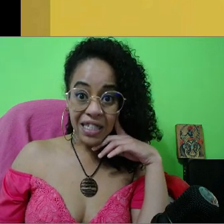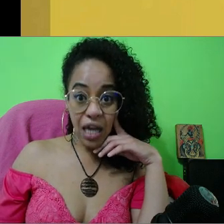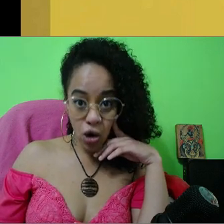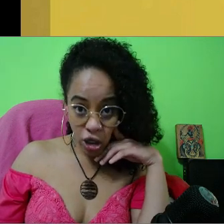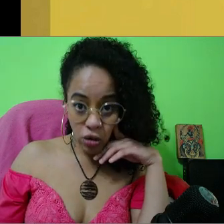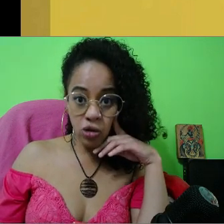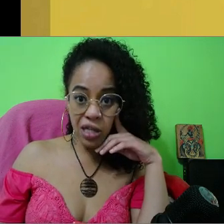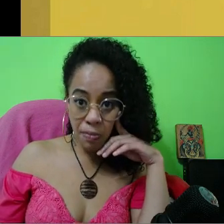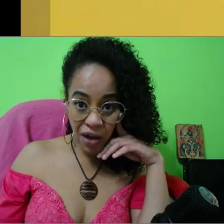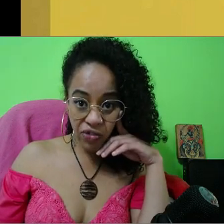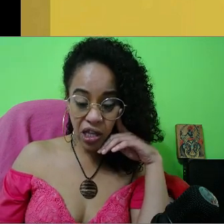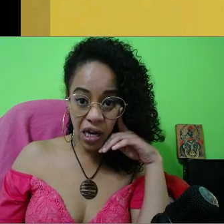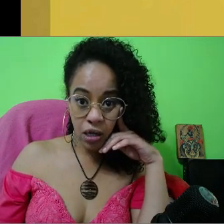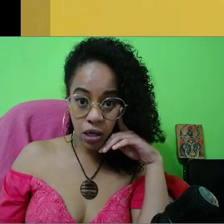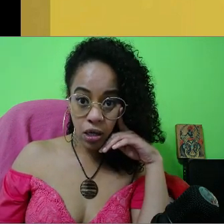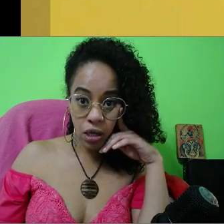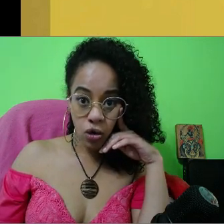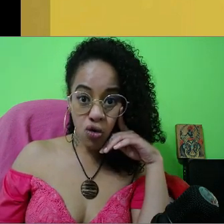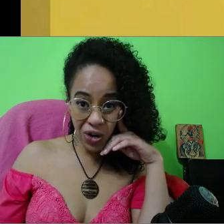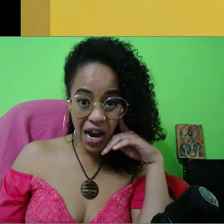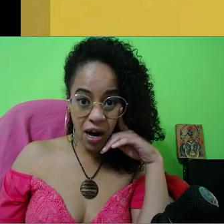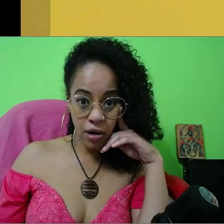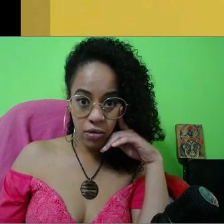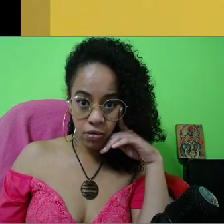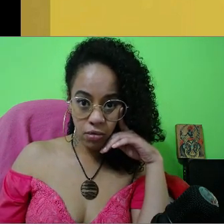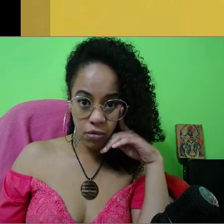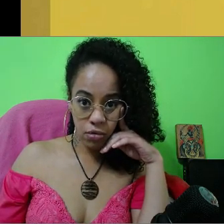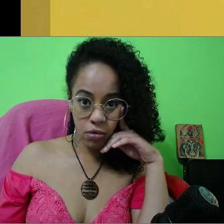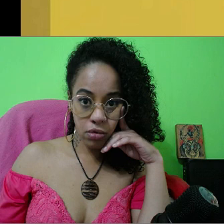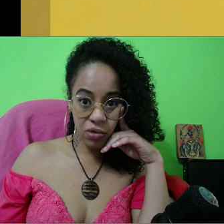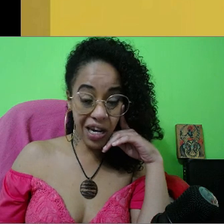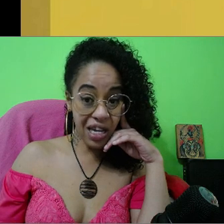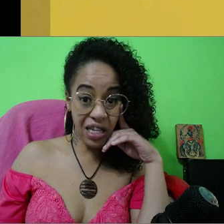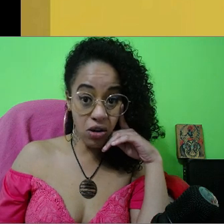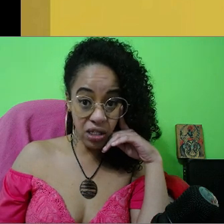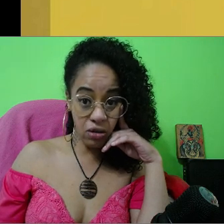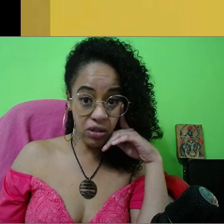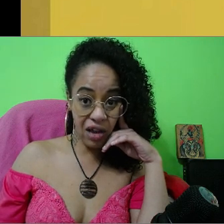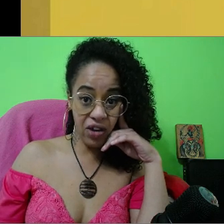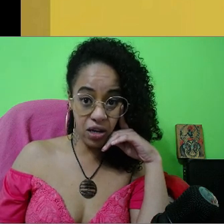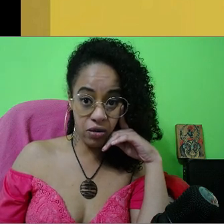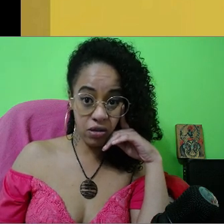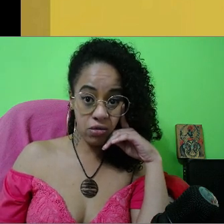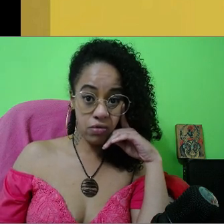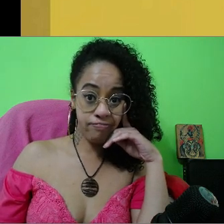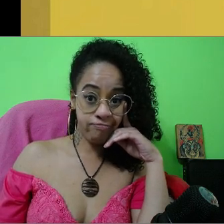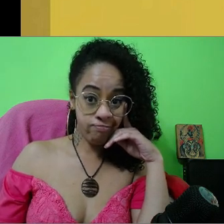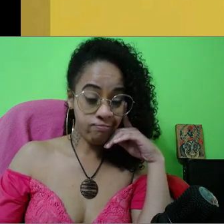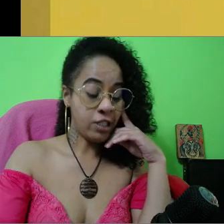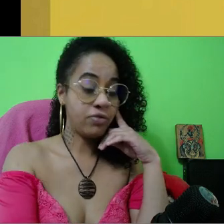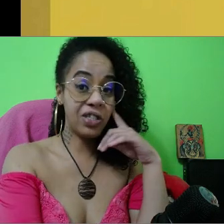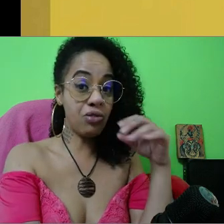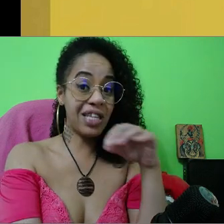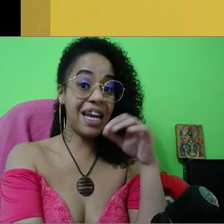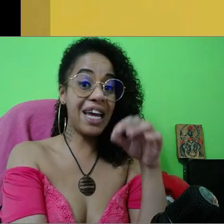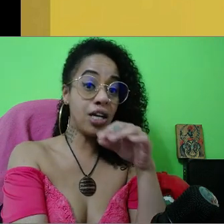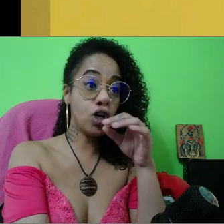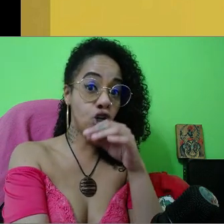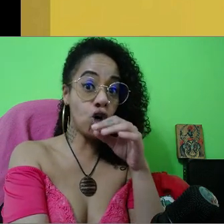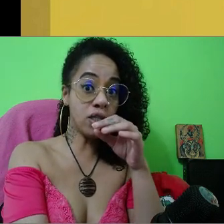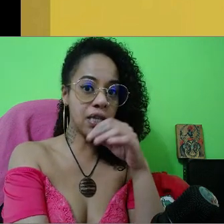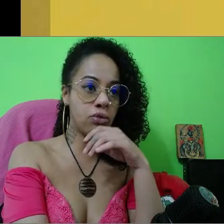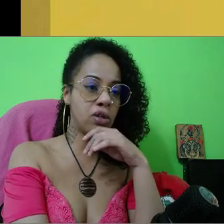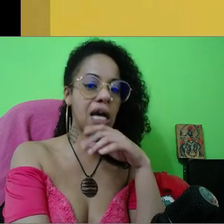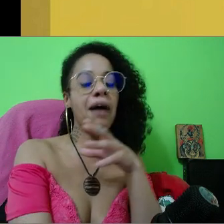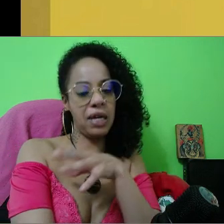passei oito anos da minha vida com mulher você nem tem noção que você tá falando você não